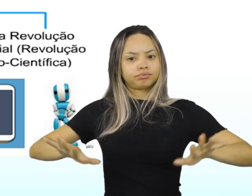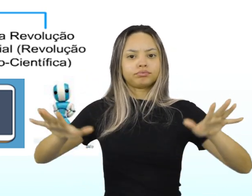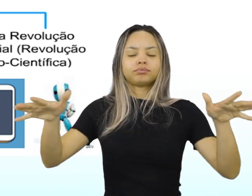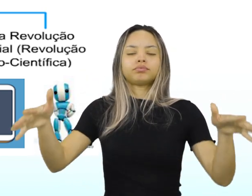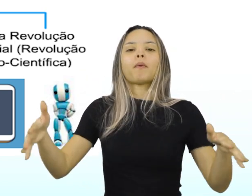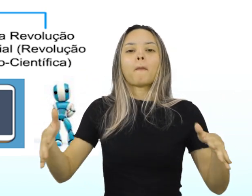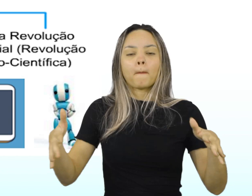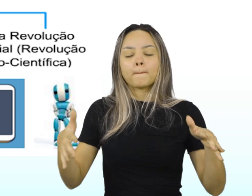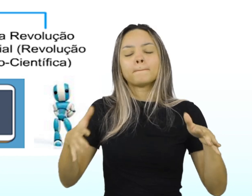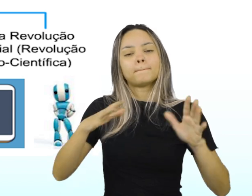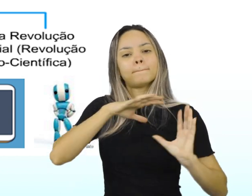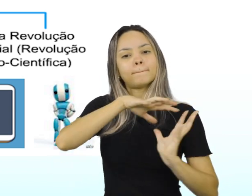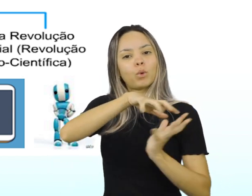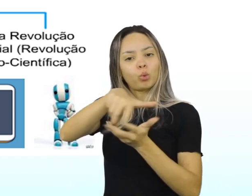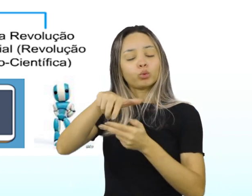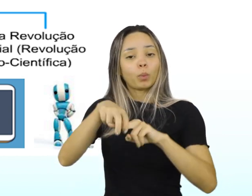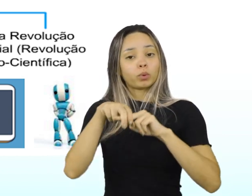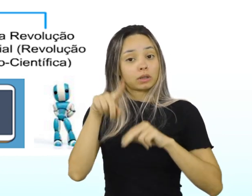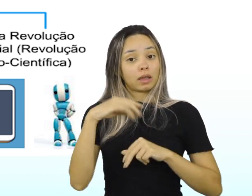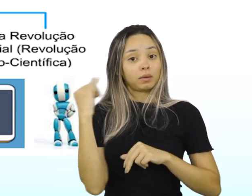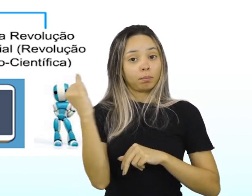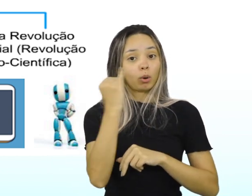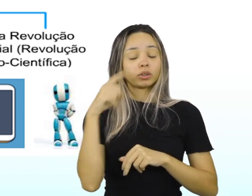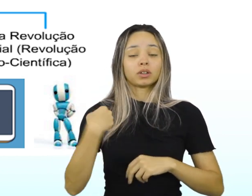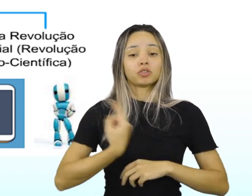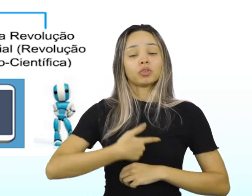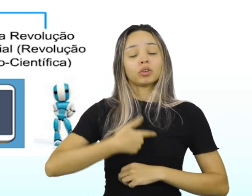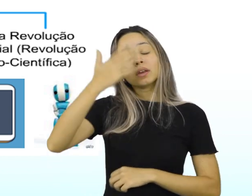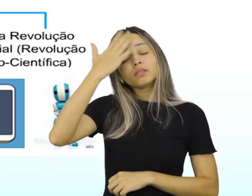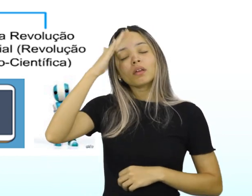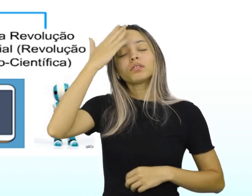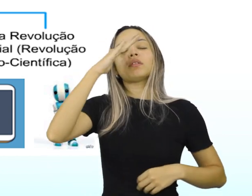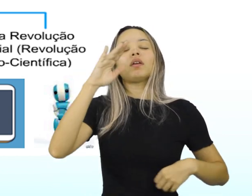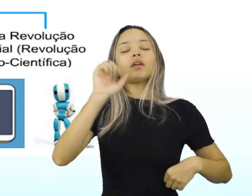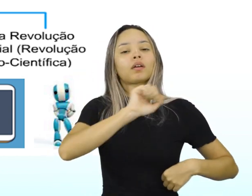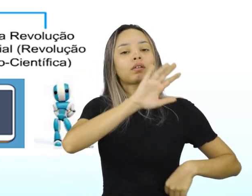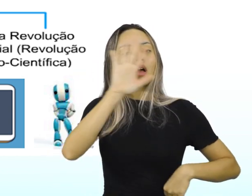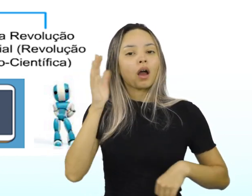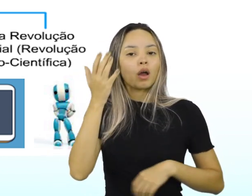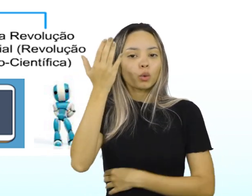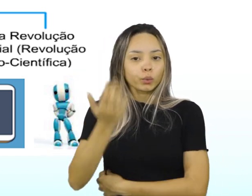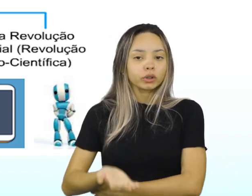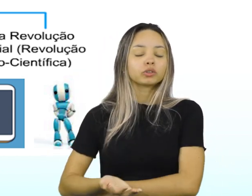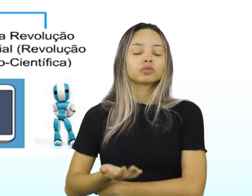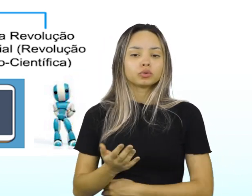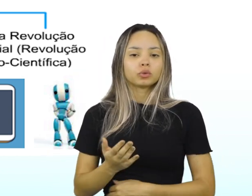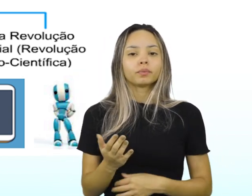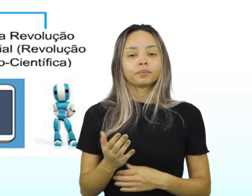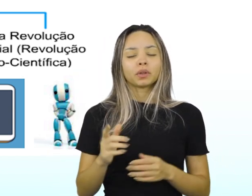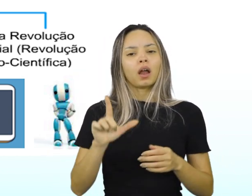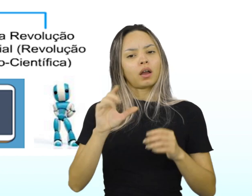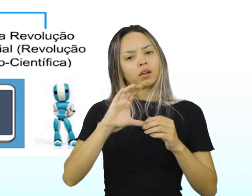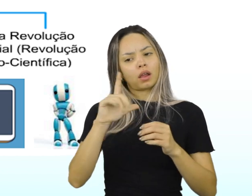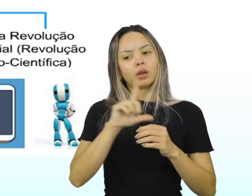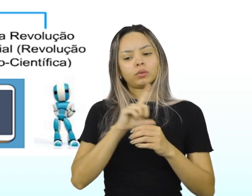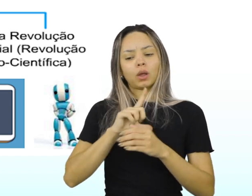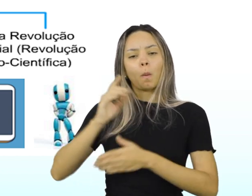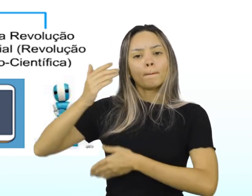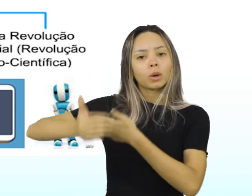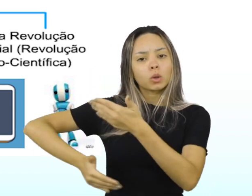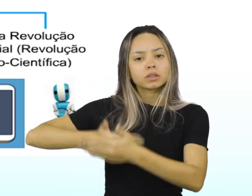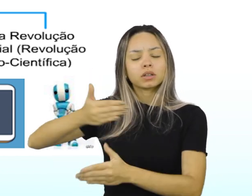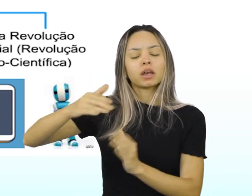Então é muito importante a gente entender isso aí. Não há um consenso por todos os pesquisadores a respeito de quando o processo